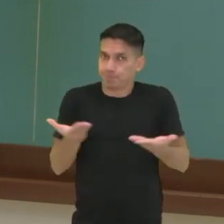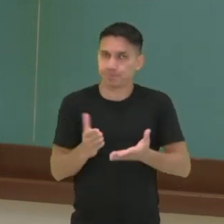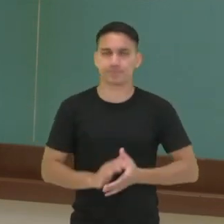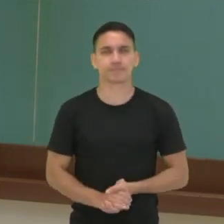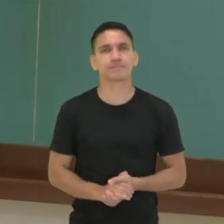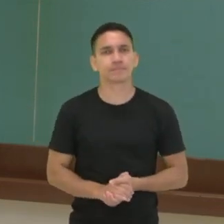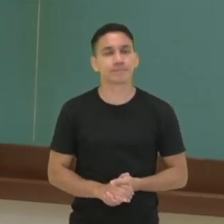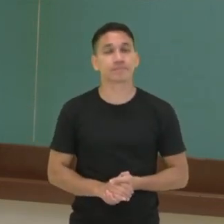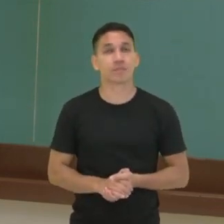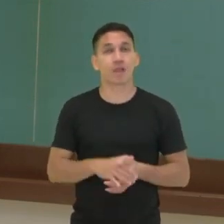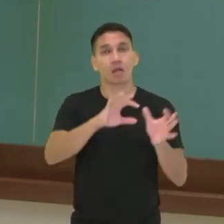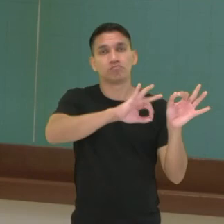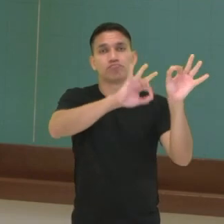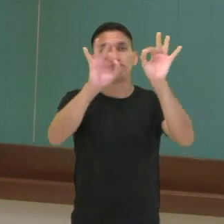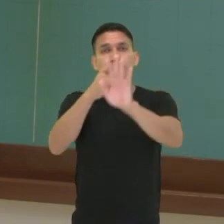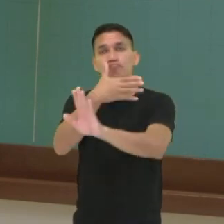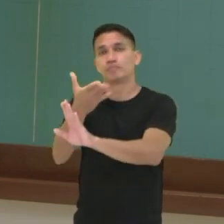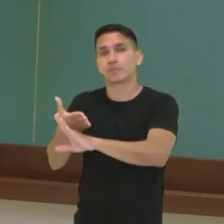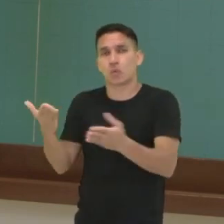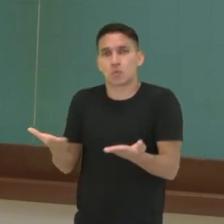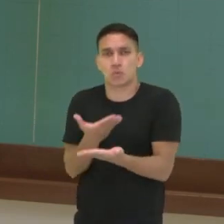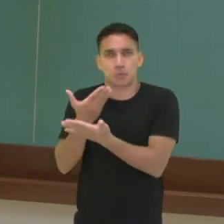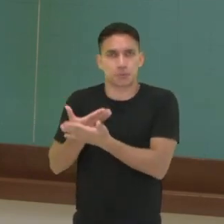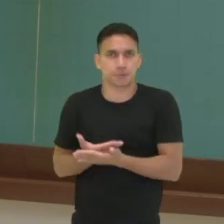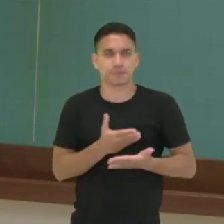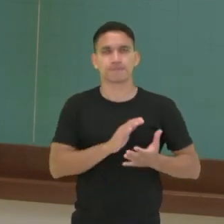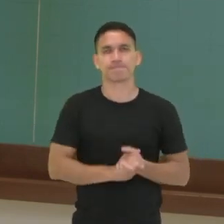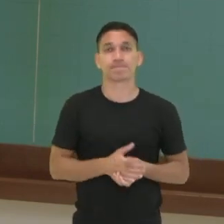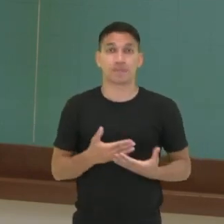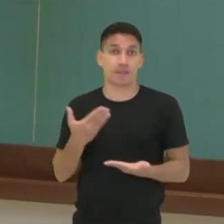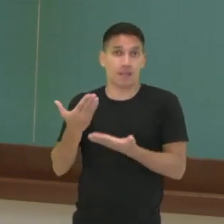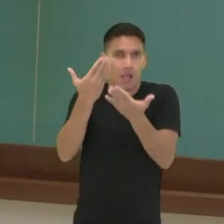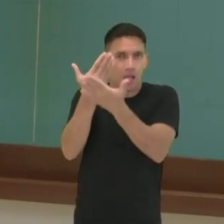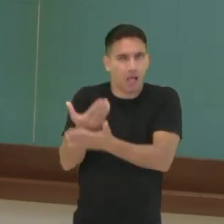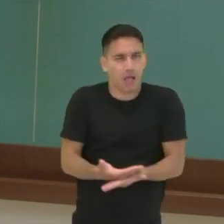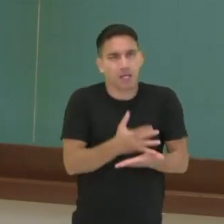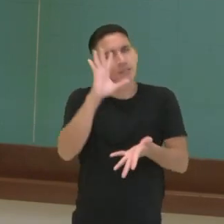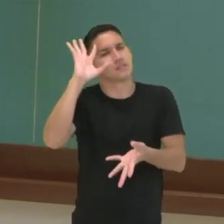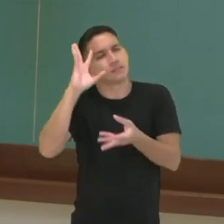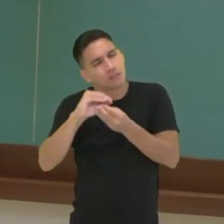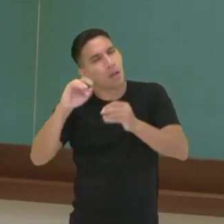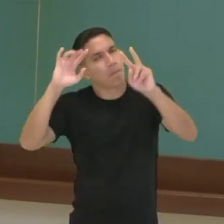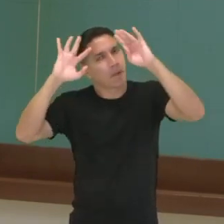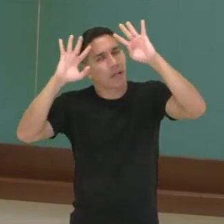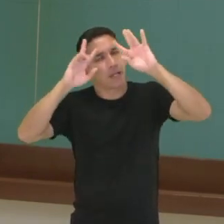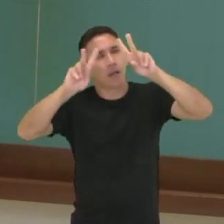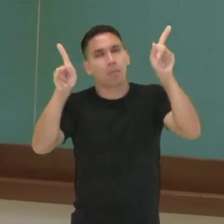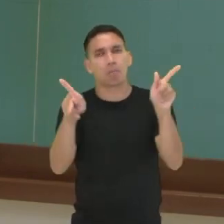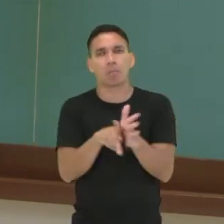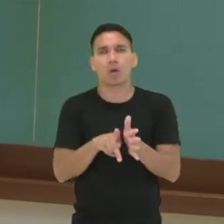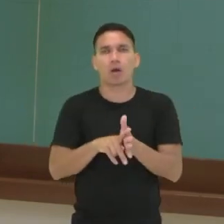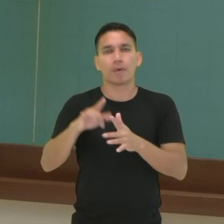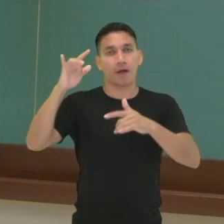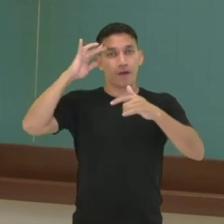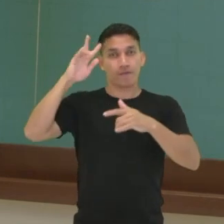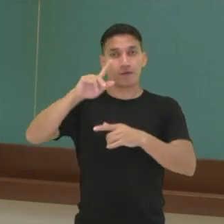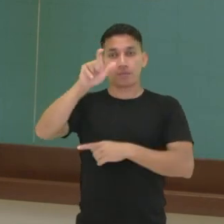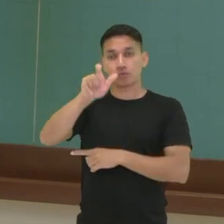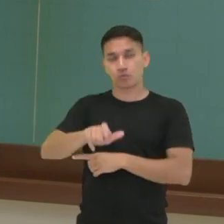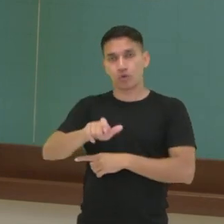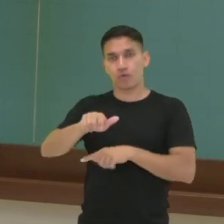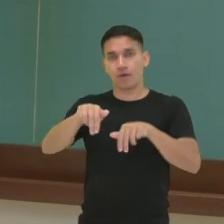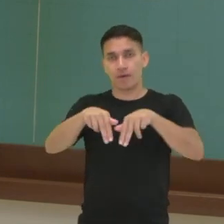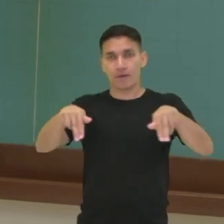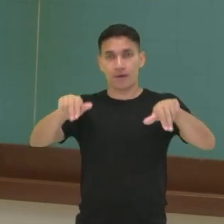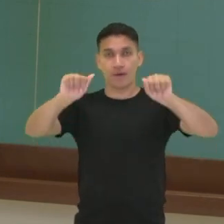então para a revisão da aula de hoje. Nessa aula, conhecemos o pensamento da filósofa Hannah Arendt. Ela investigou